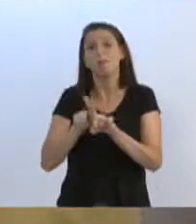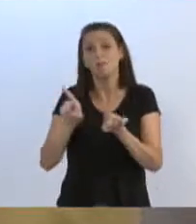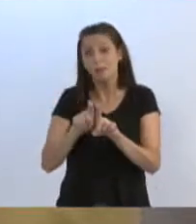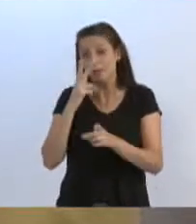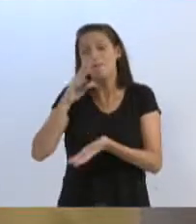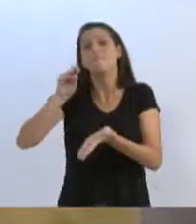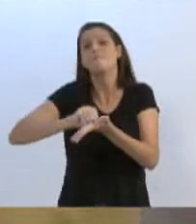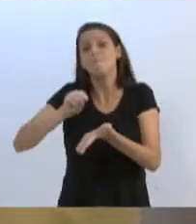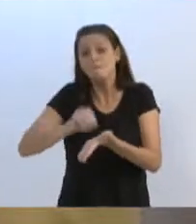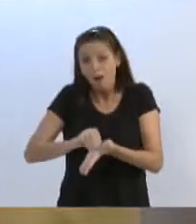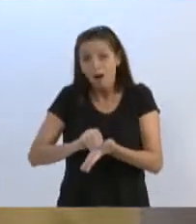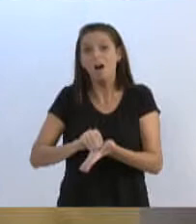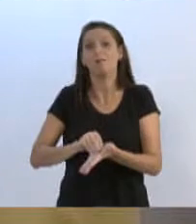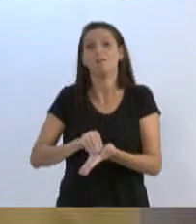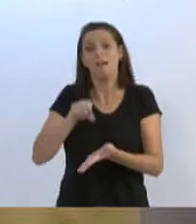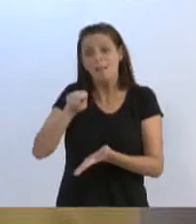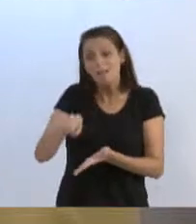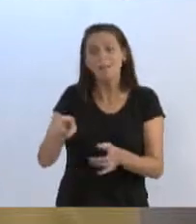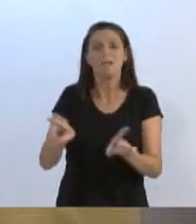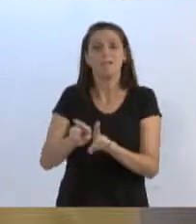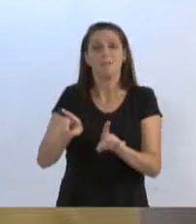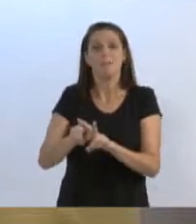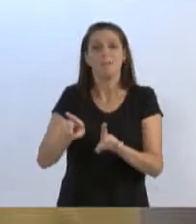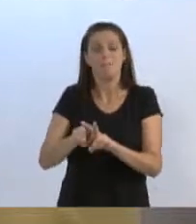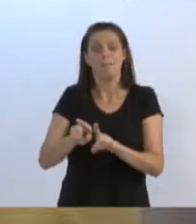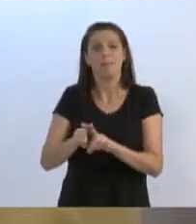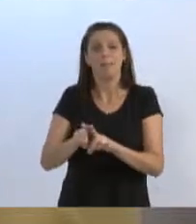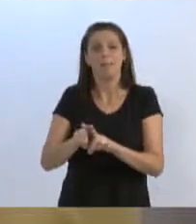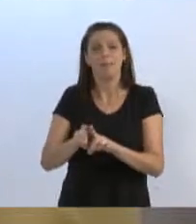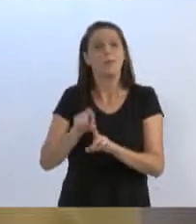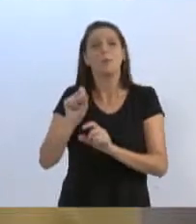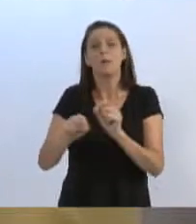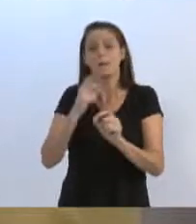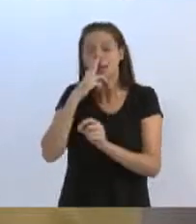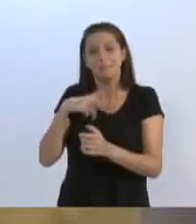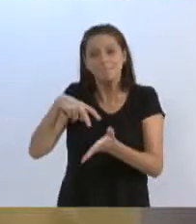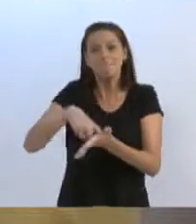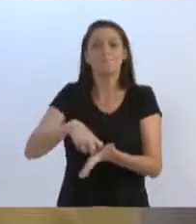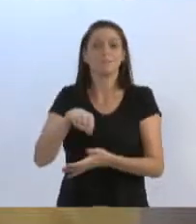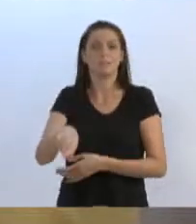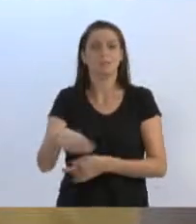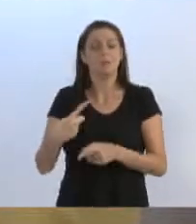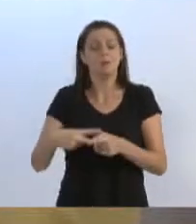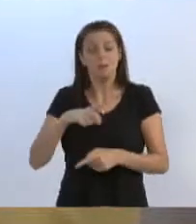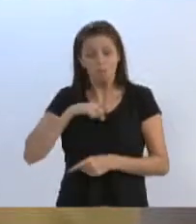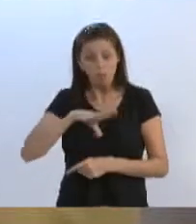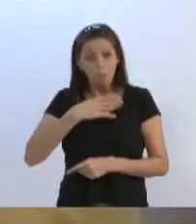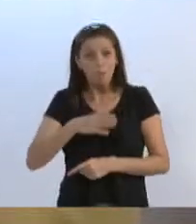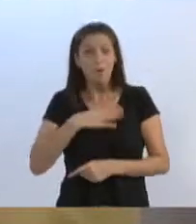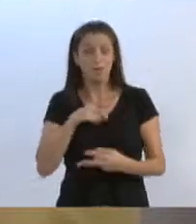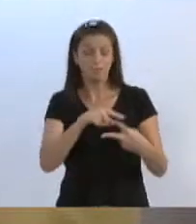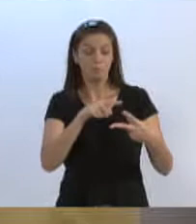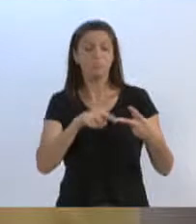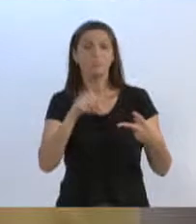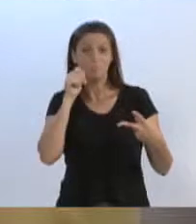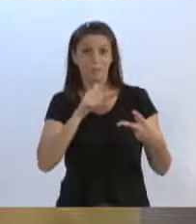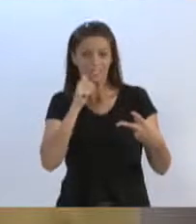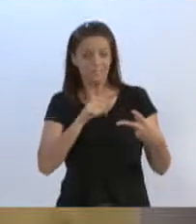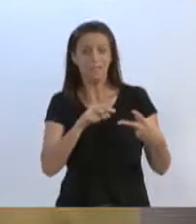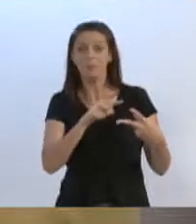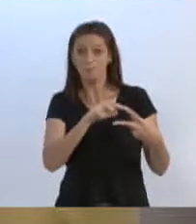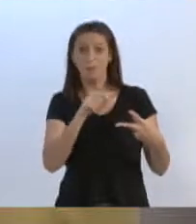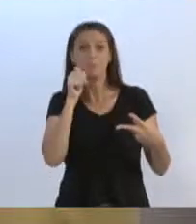pessoas a certeza da impunidade que fez com que ele tivesse a coragem vereador caminha porque uma daquelas meninas que veio a óbito